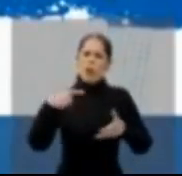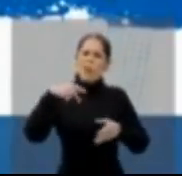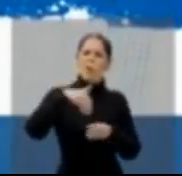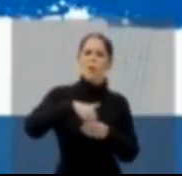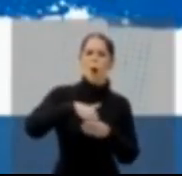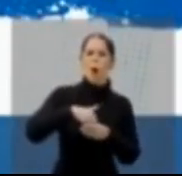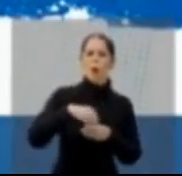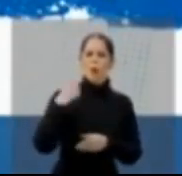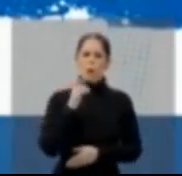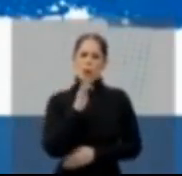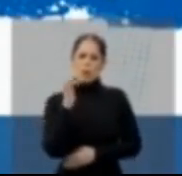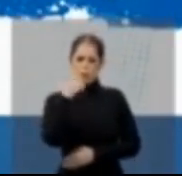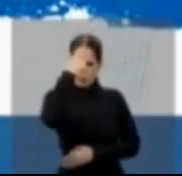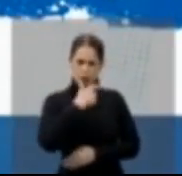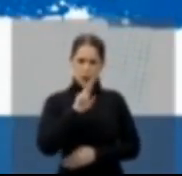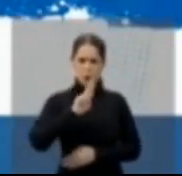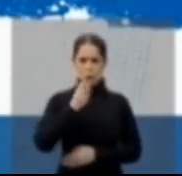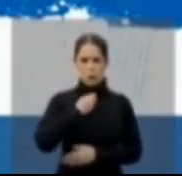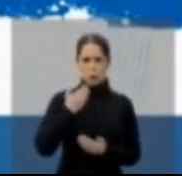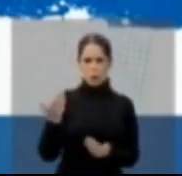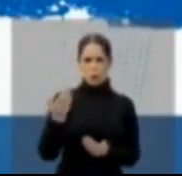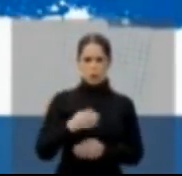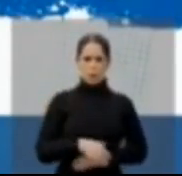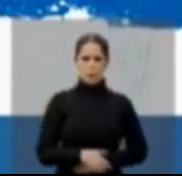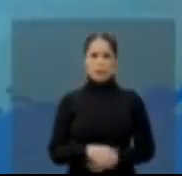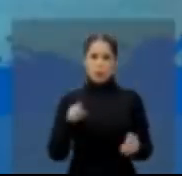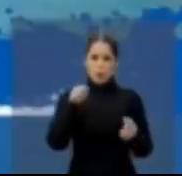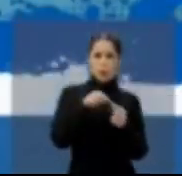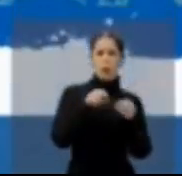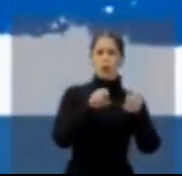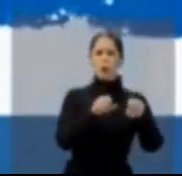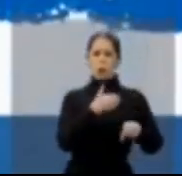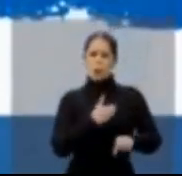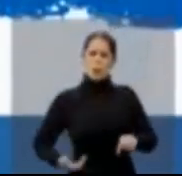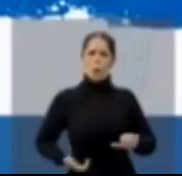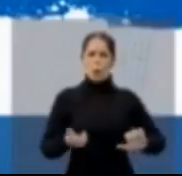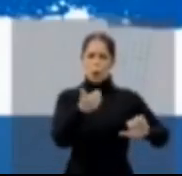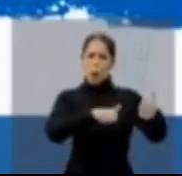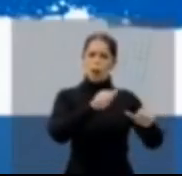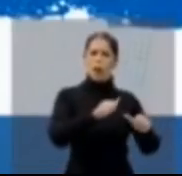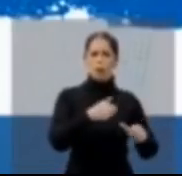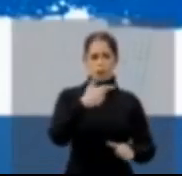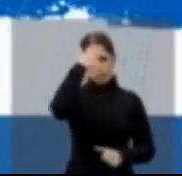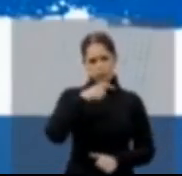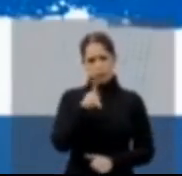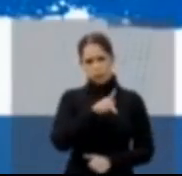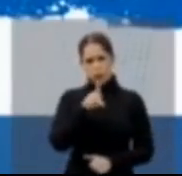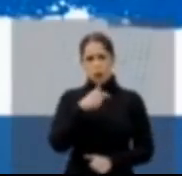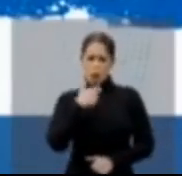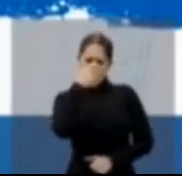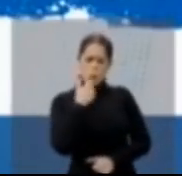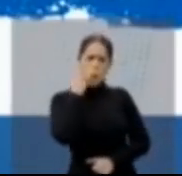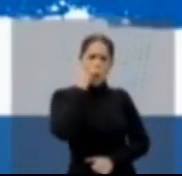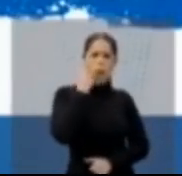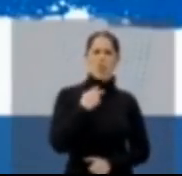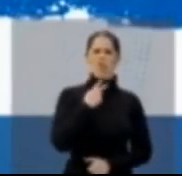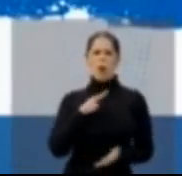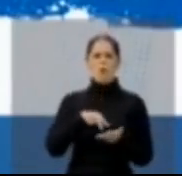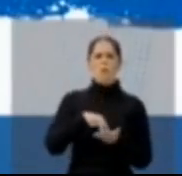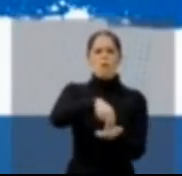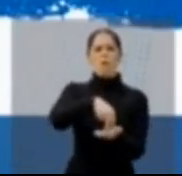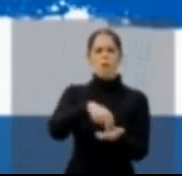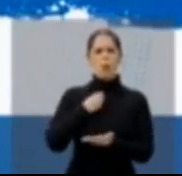com o teu voto. Para deputado federal, Kaila Ré, 2378. Por uma educação pública de qualidade, professor Garcês, o negro com voz e